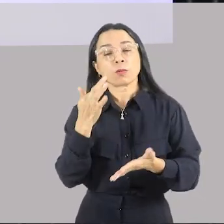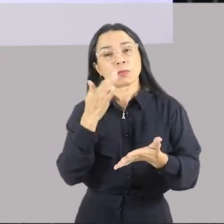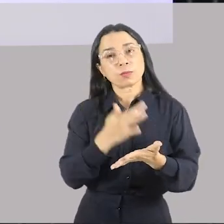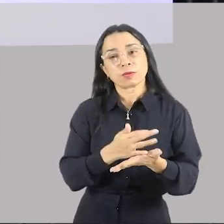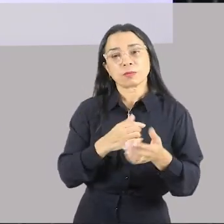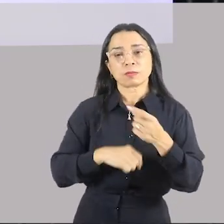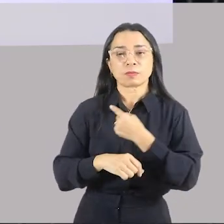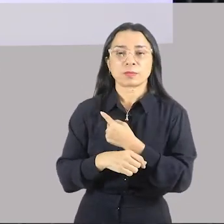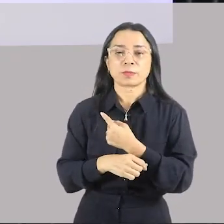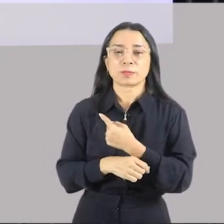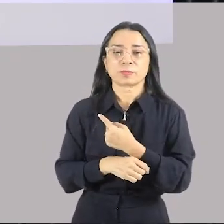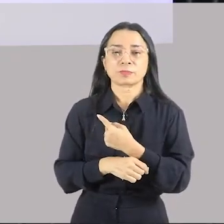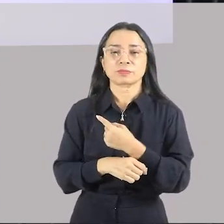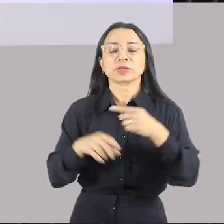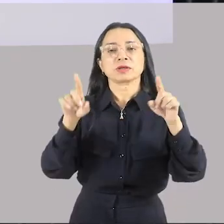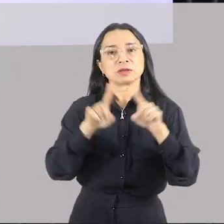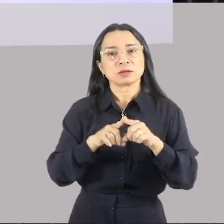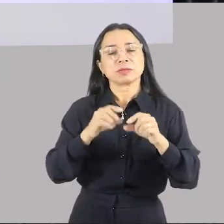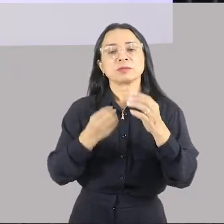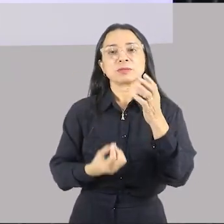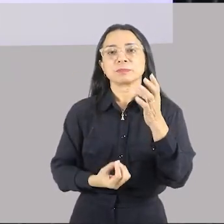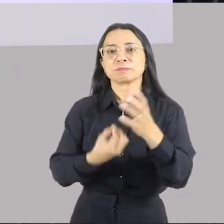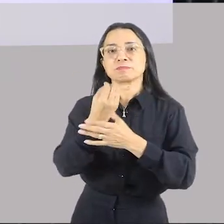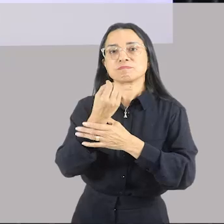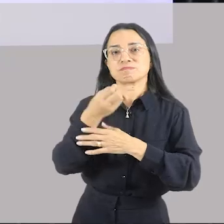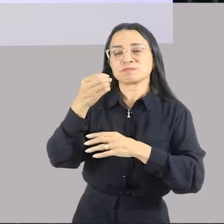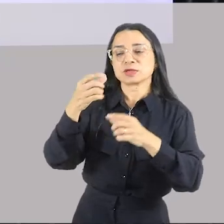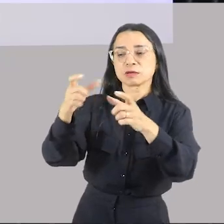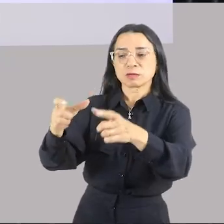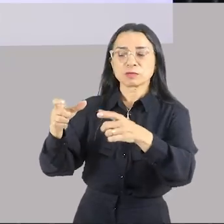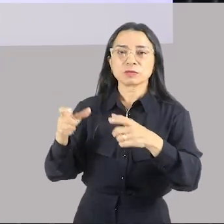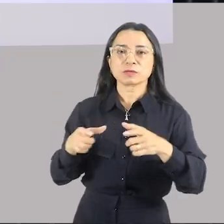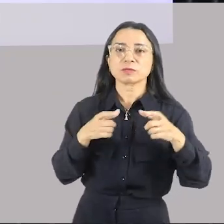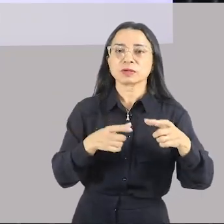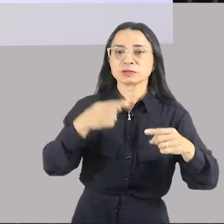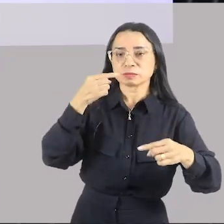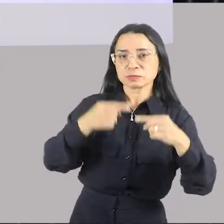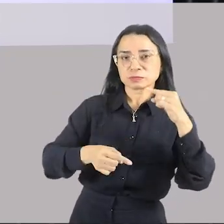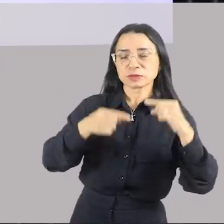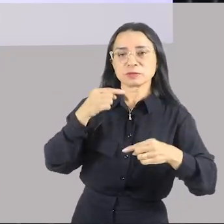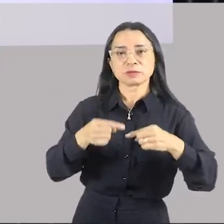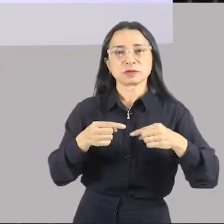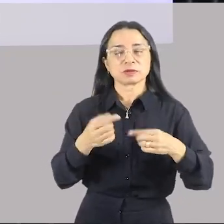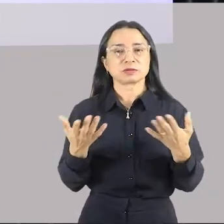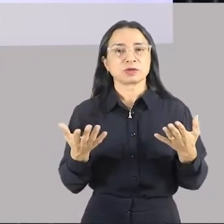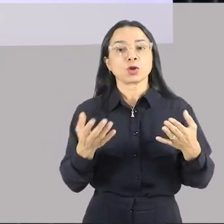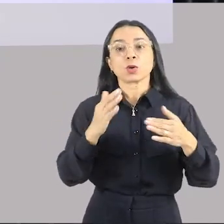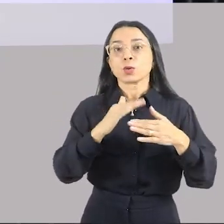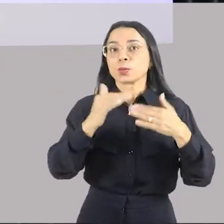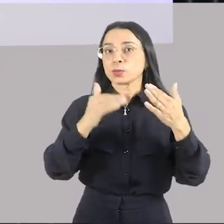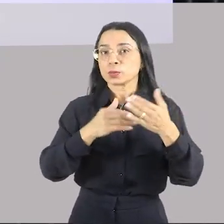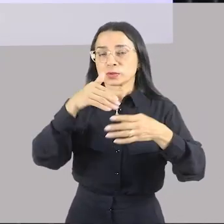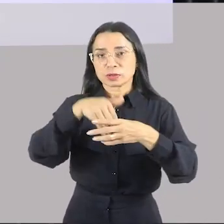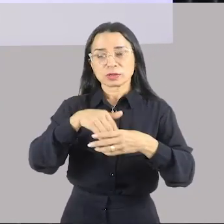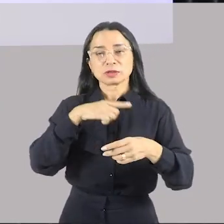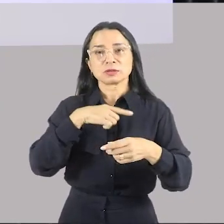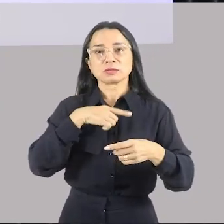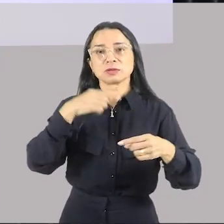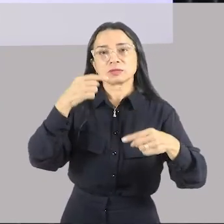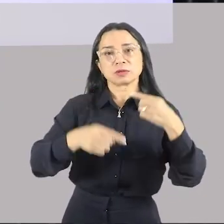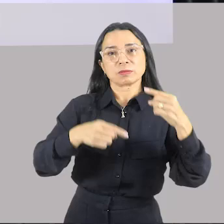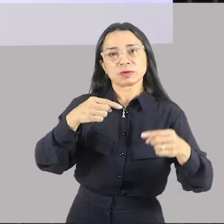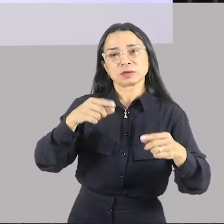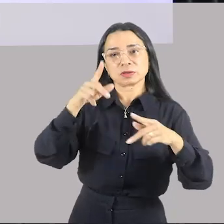imprensa também pode criar espaços para o debate, como acontece, né? Toda eleição tem os debates públicos, debate político